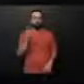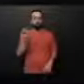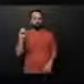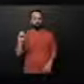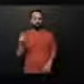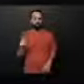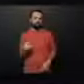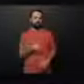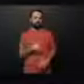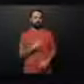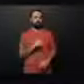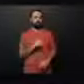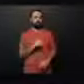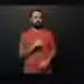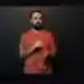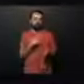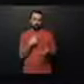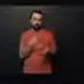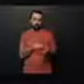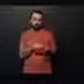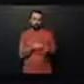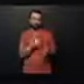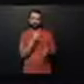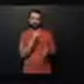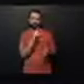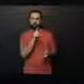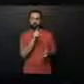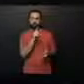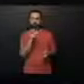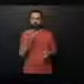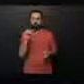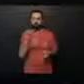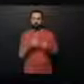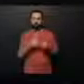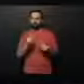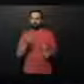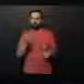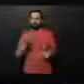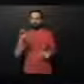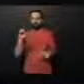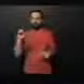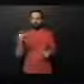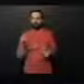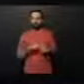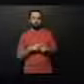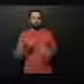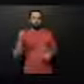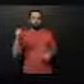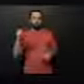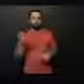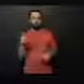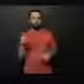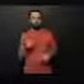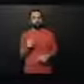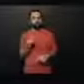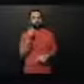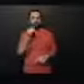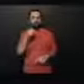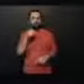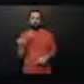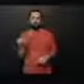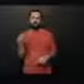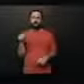A Maria, eu escrevi assim, 158 igual a 15 dezenas mais 8 unidades. Quem será